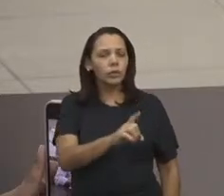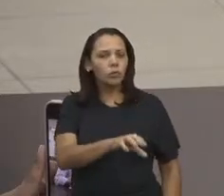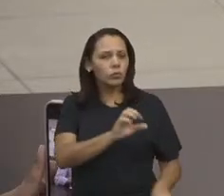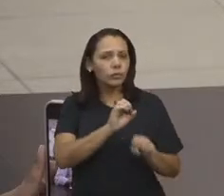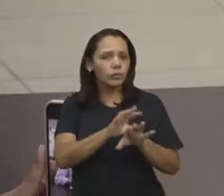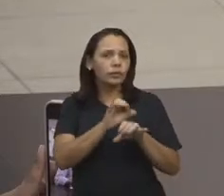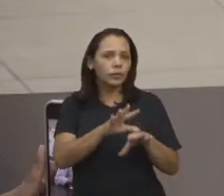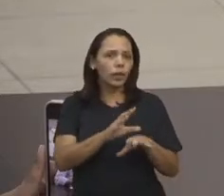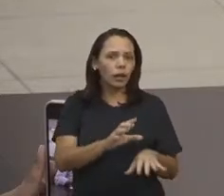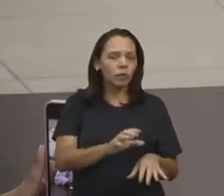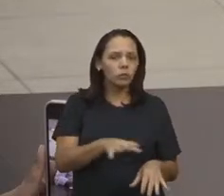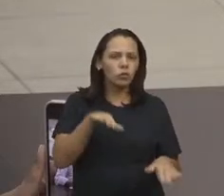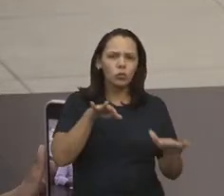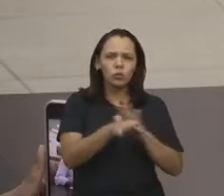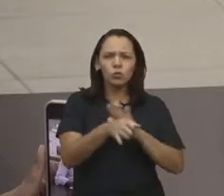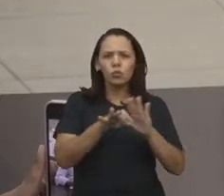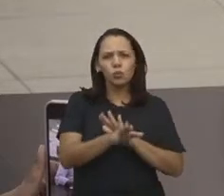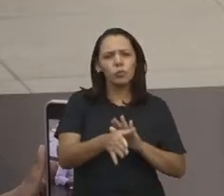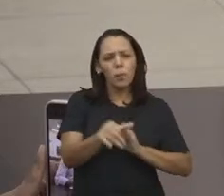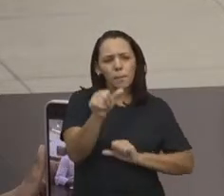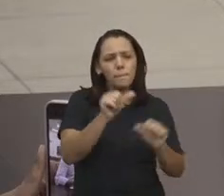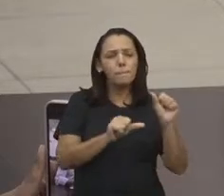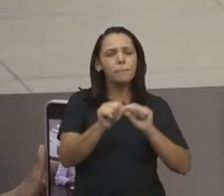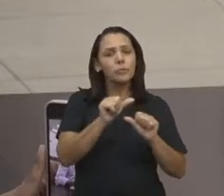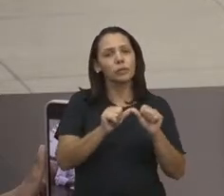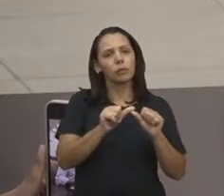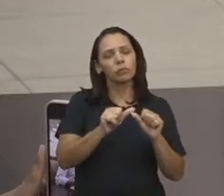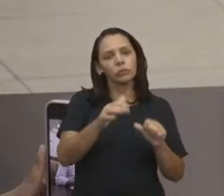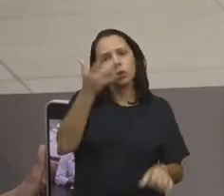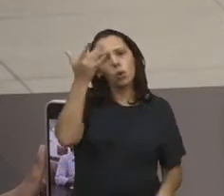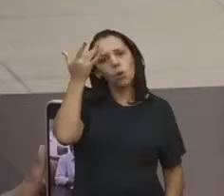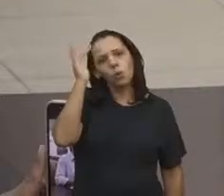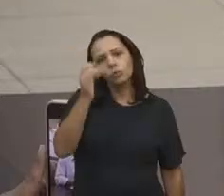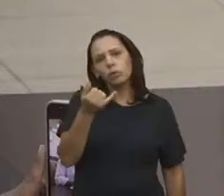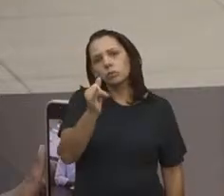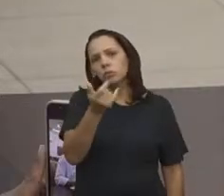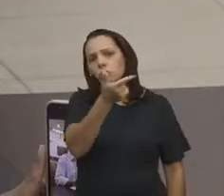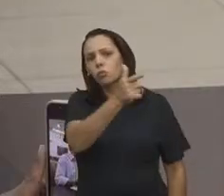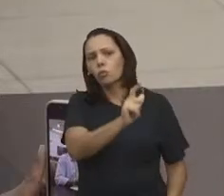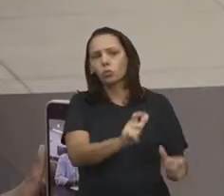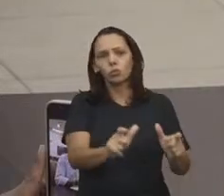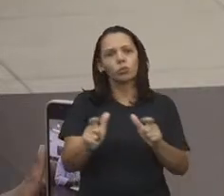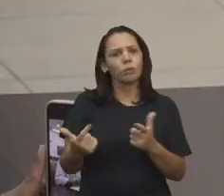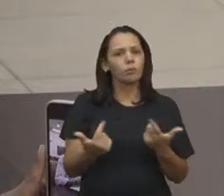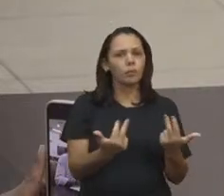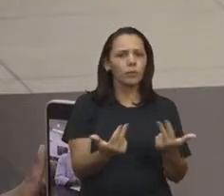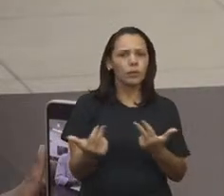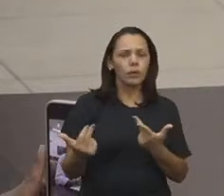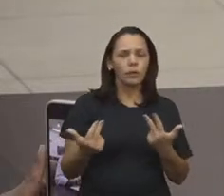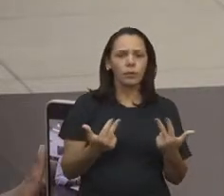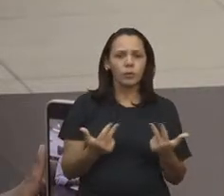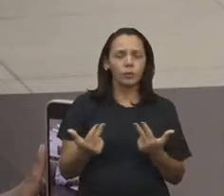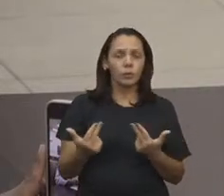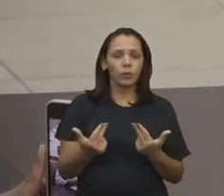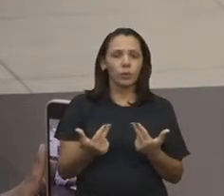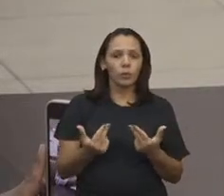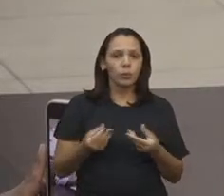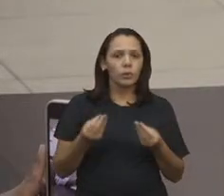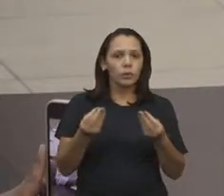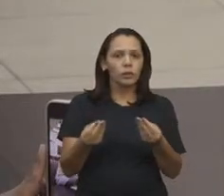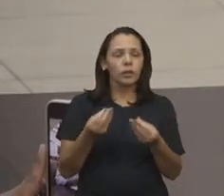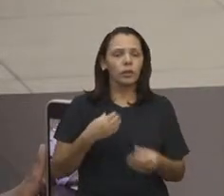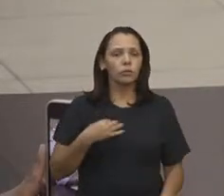cultura ali. Eu não sei se acontece nos outros locais de entregas voluntárias,